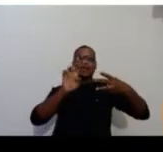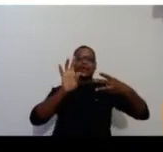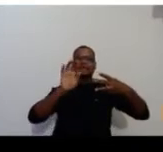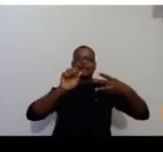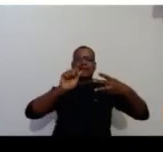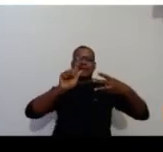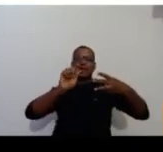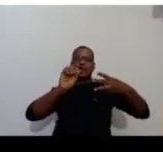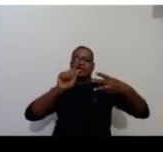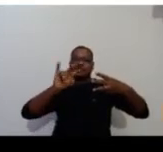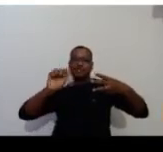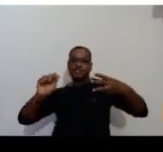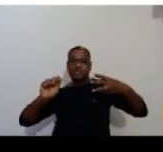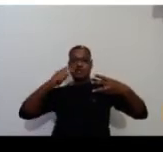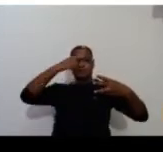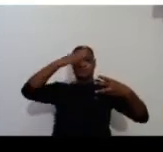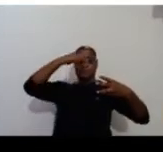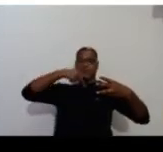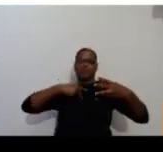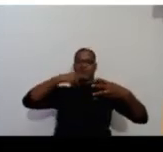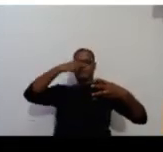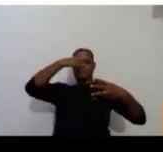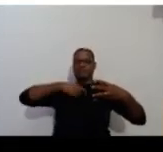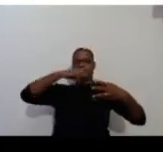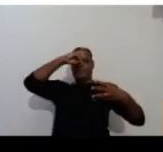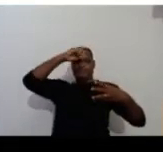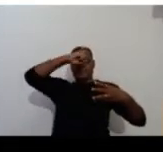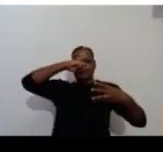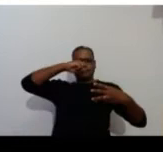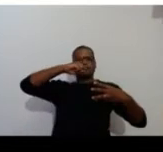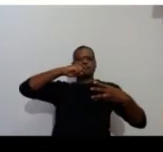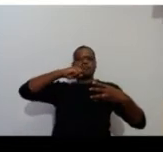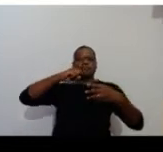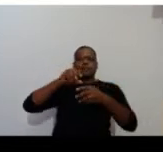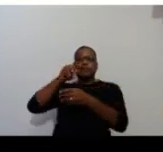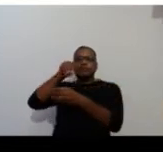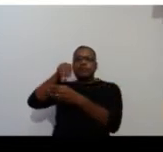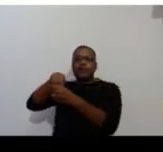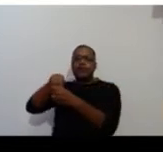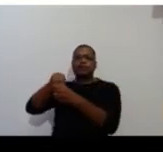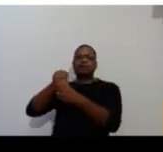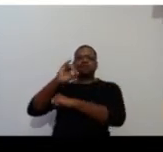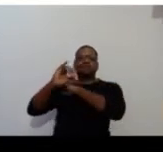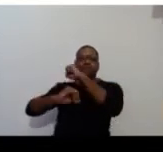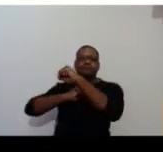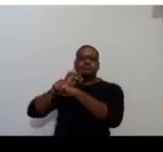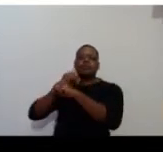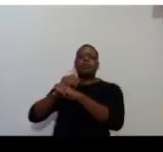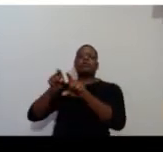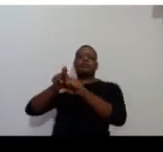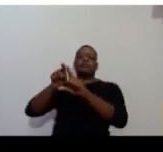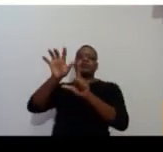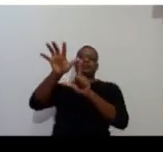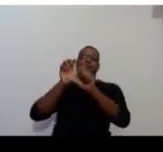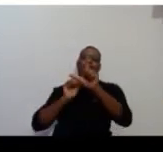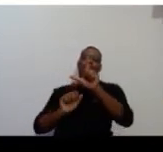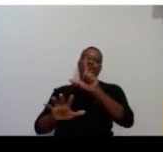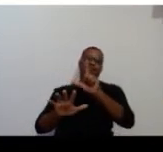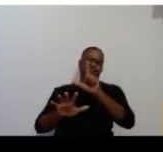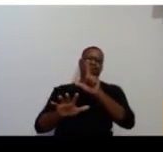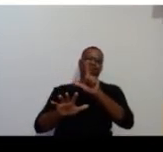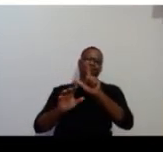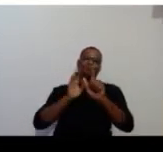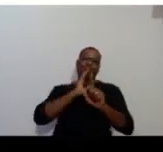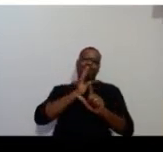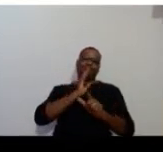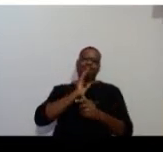redes, ele compartilha o conhecimento dele. A partir do momento que você vai lá, ah, eu entendi como é que faz para